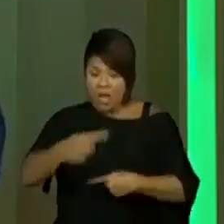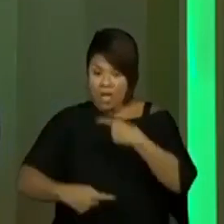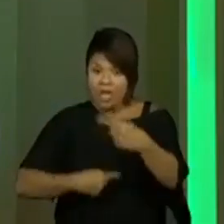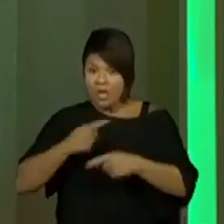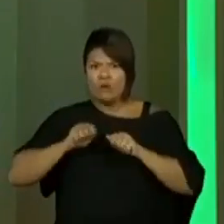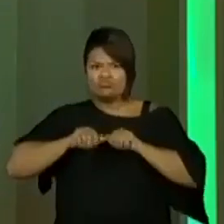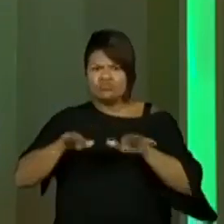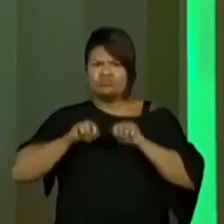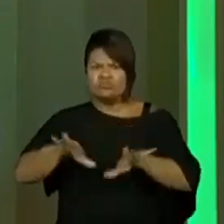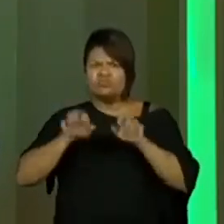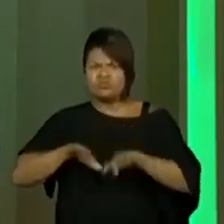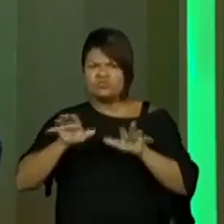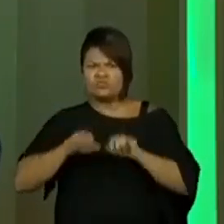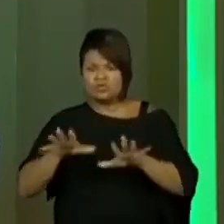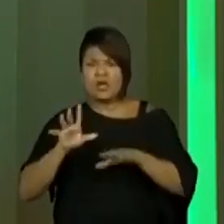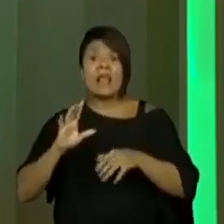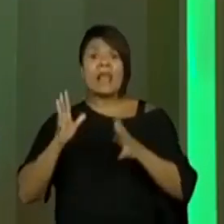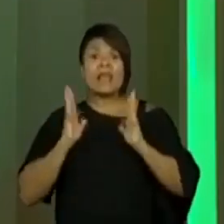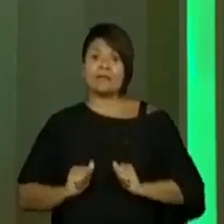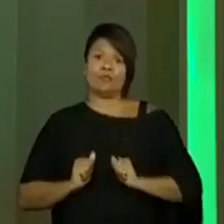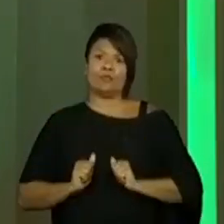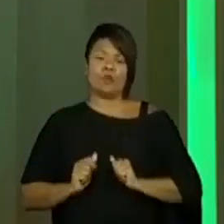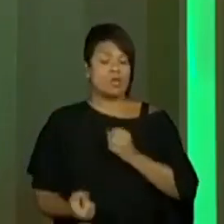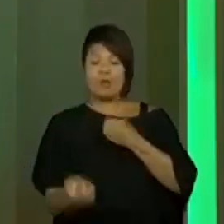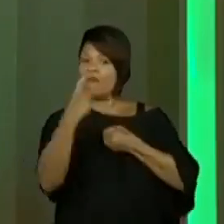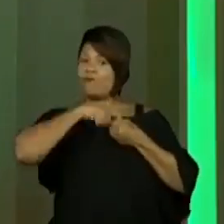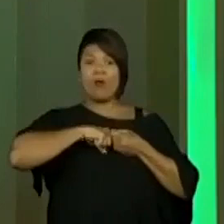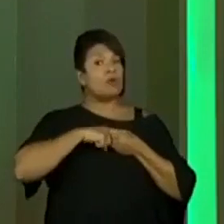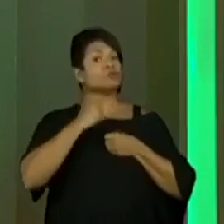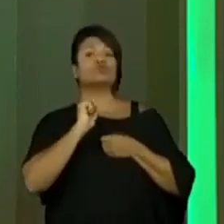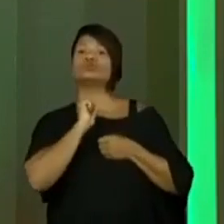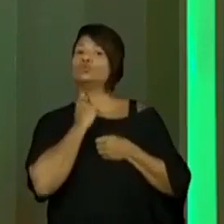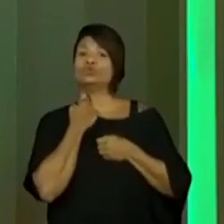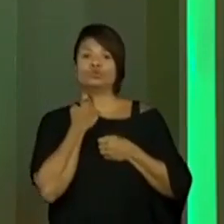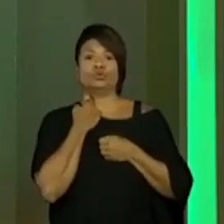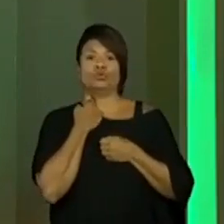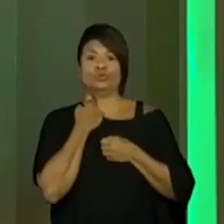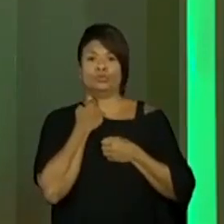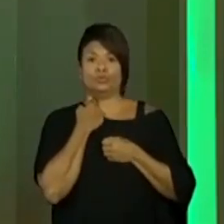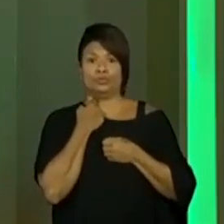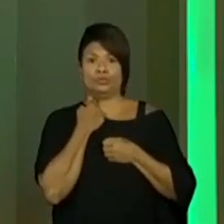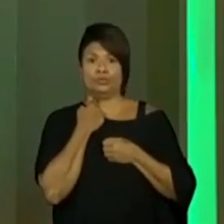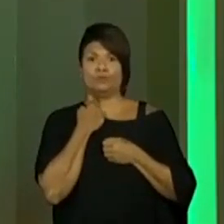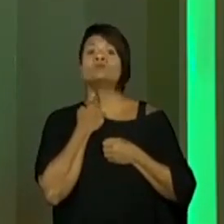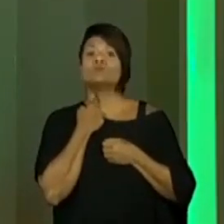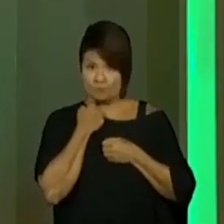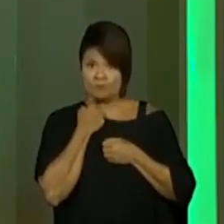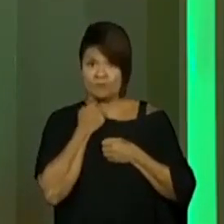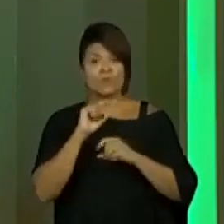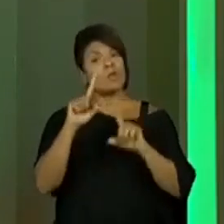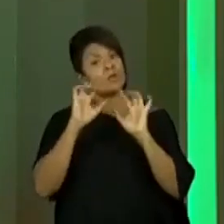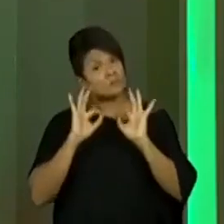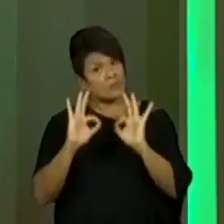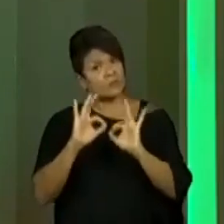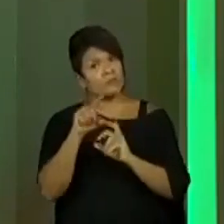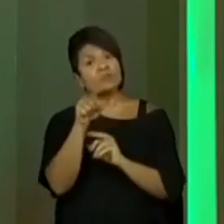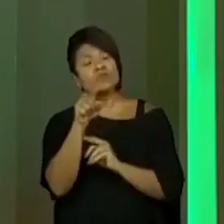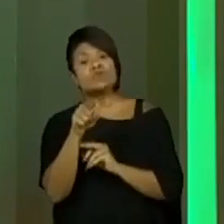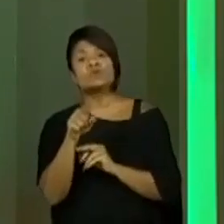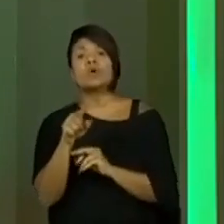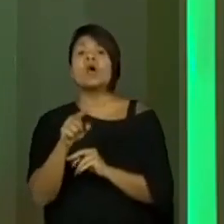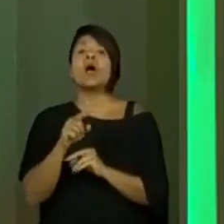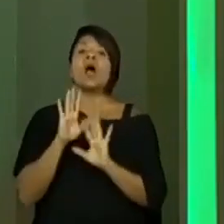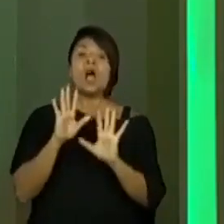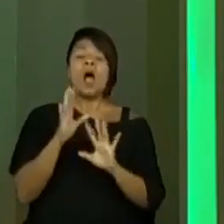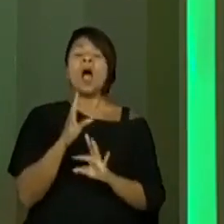torne contaminado, não volte sujo para o ciclo da água. E é exatamente por isso que nós falamos